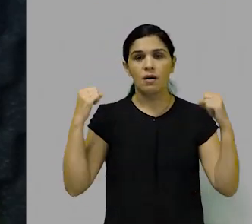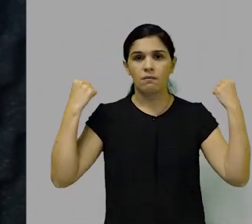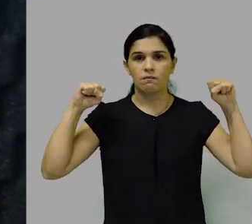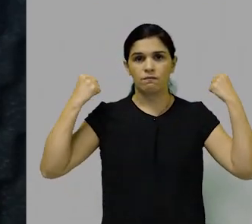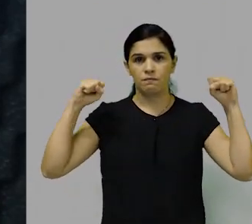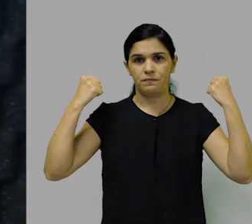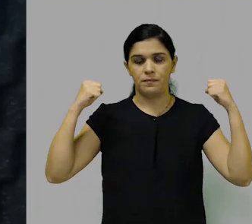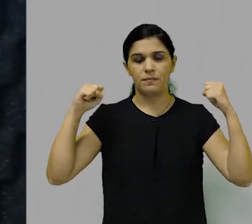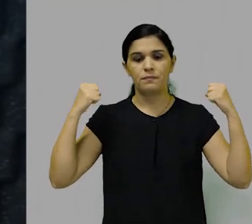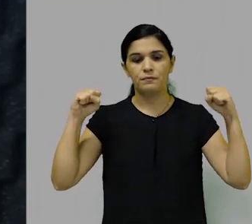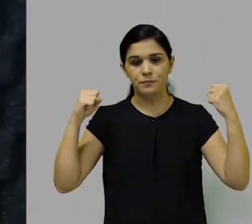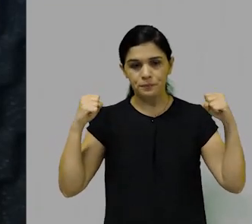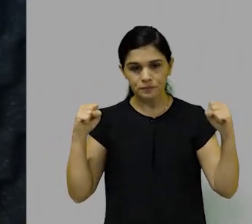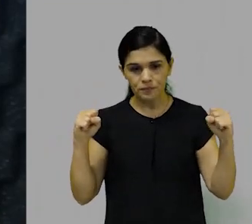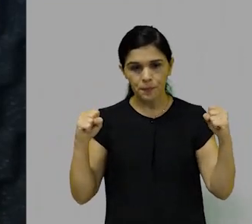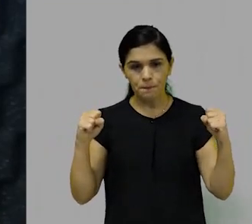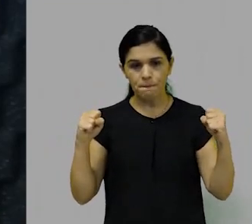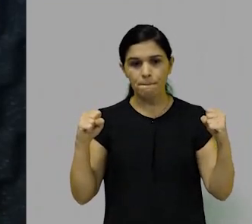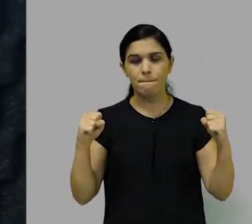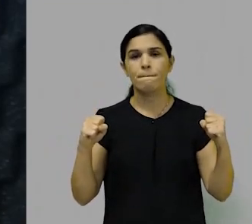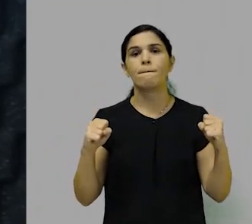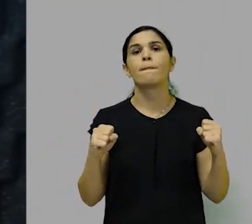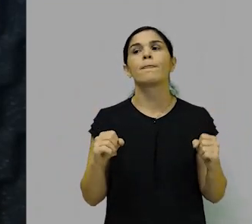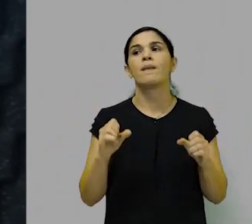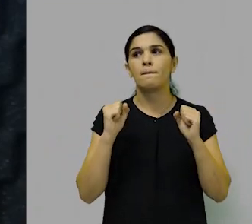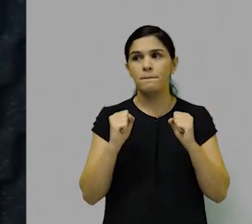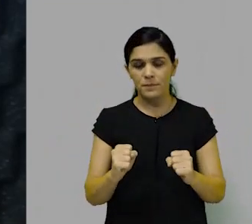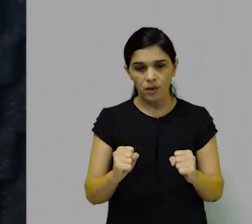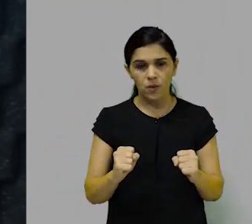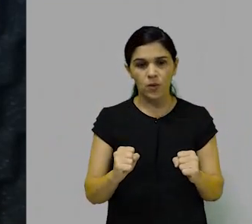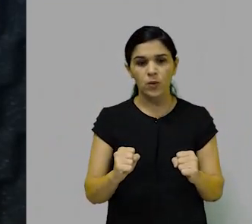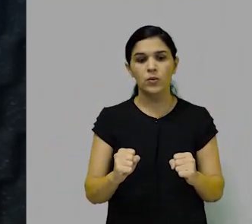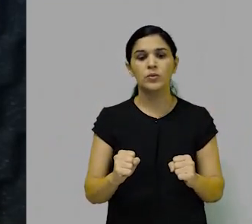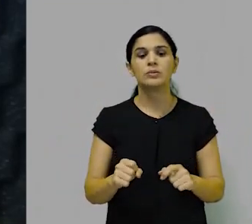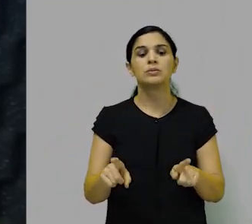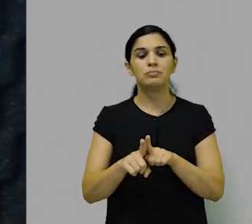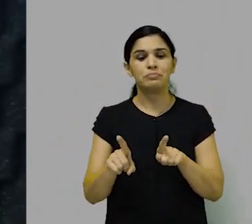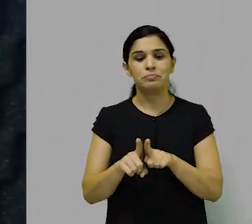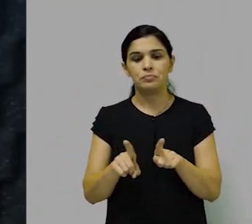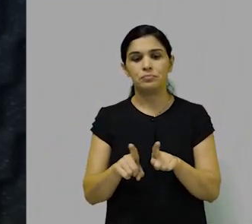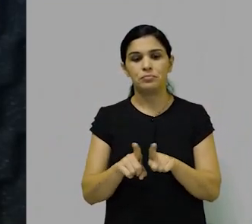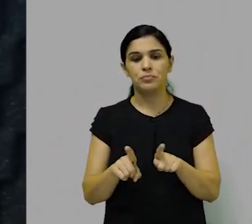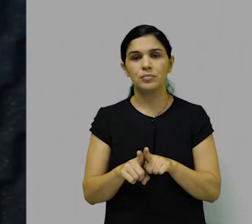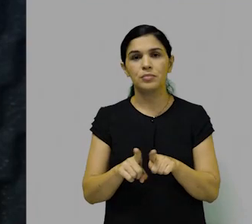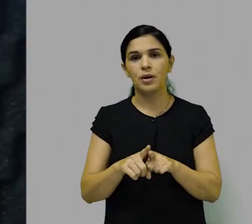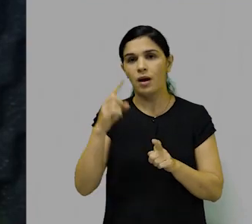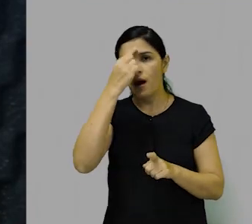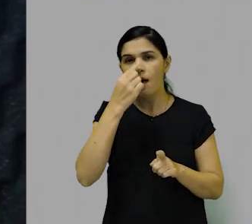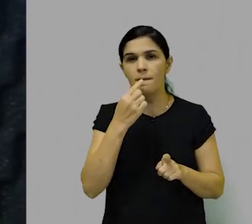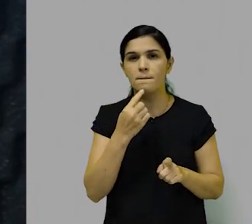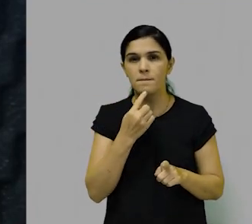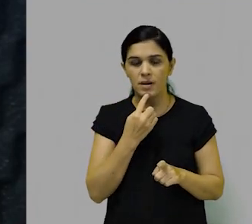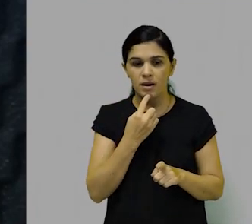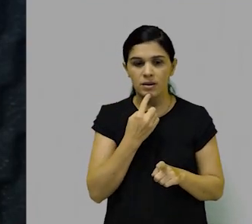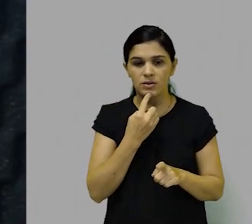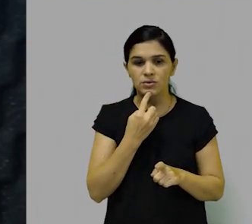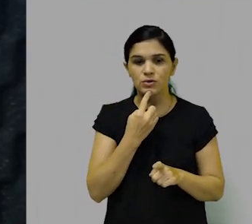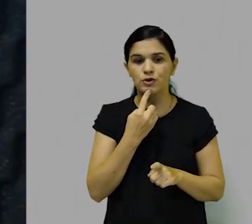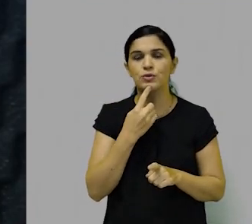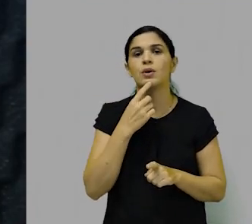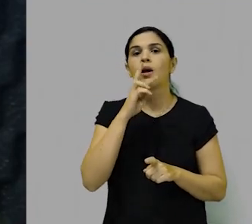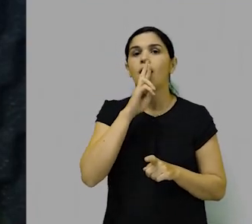nutritivos, de forma exagerada. Ou seja, a pessoa diagnosticada com ortorexia